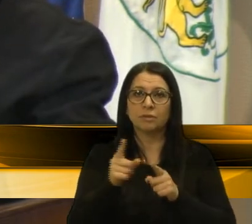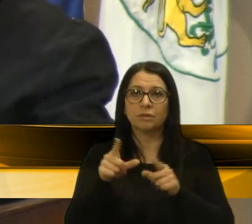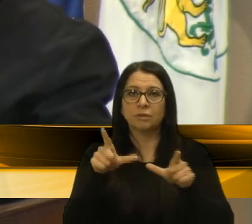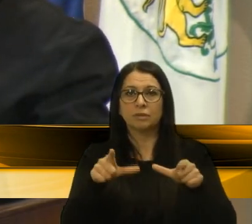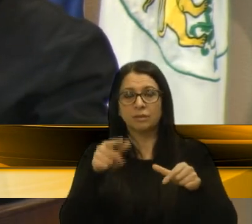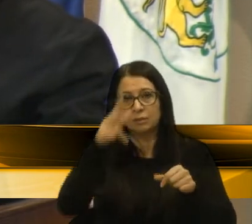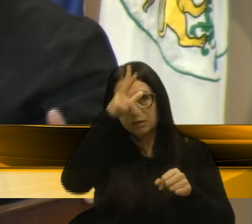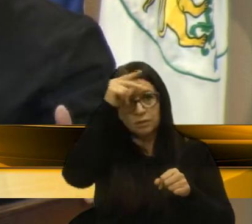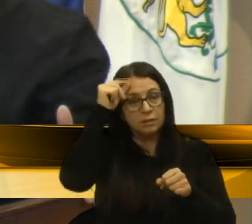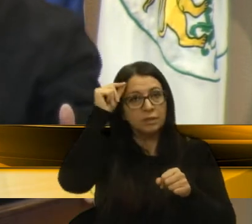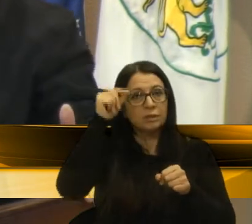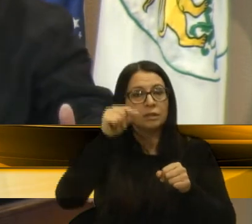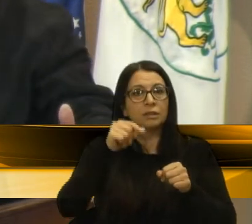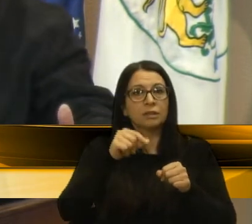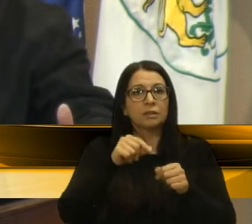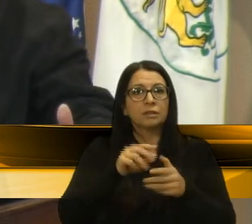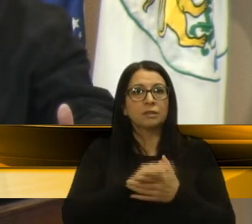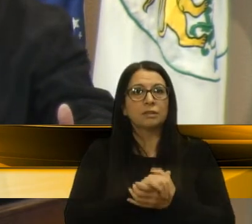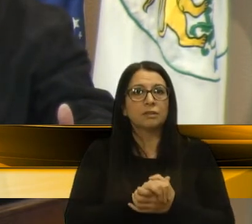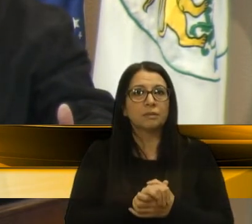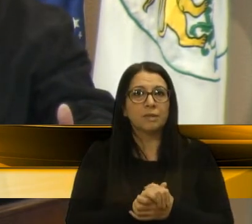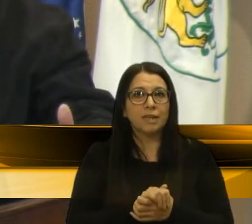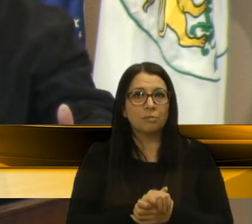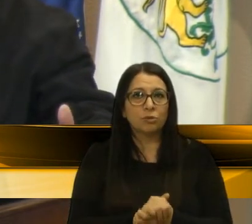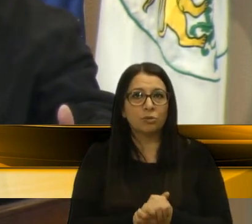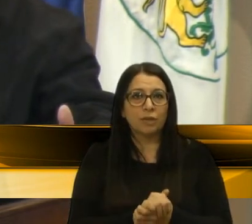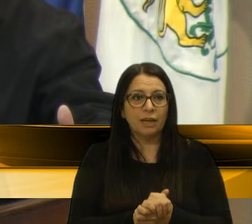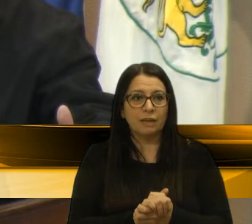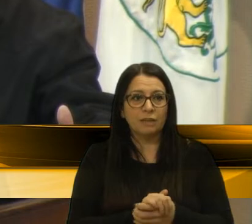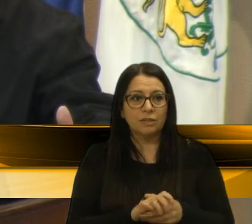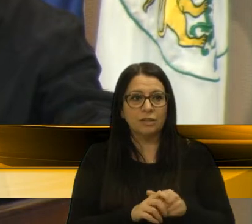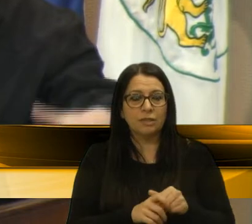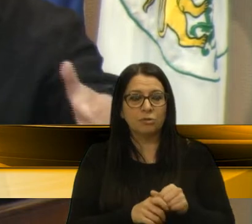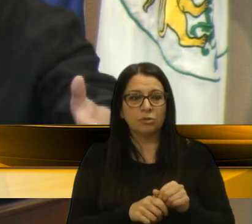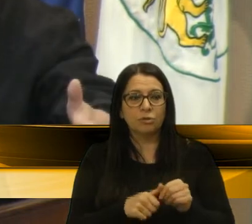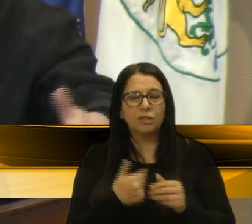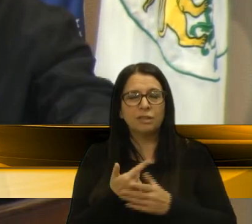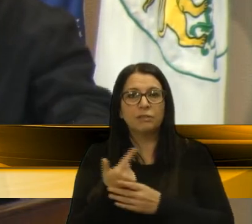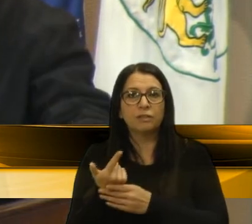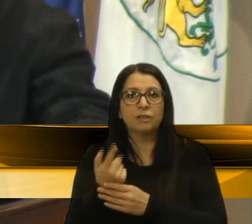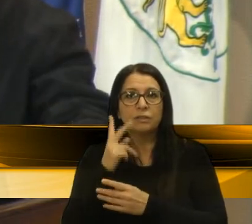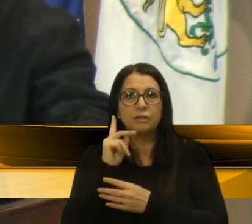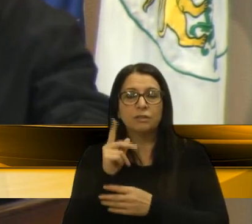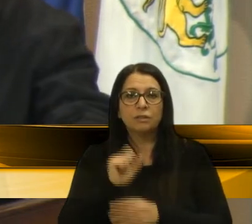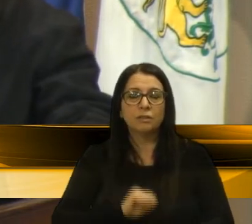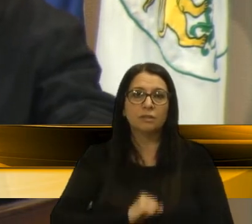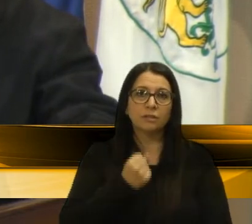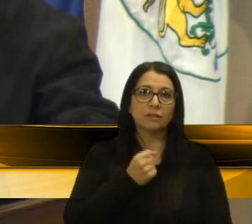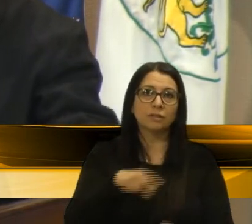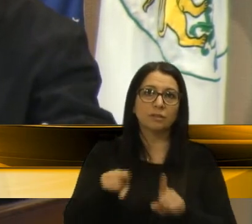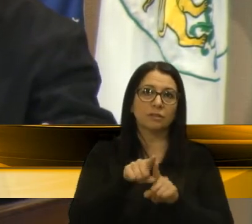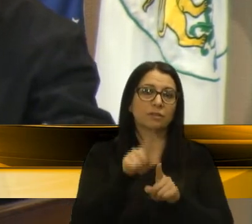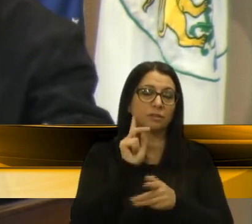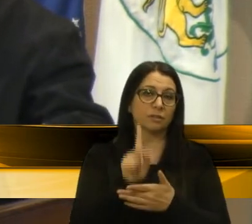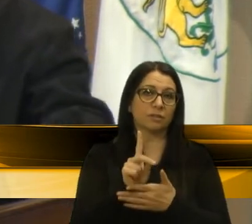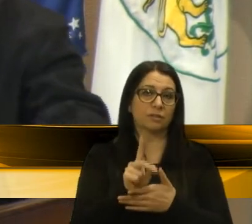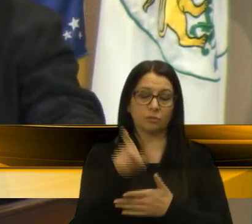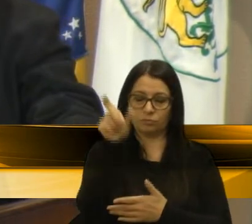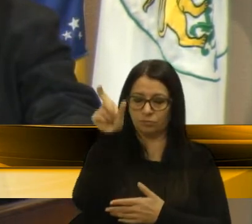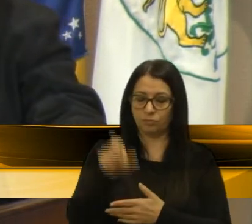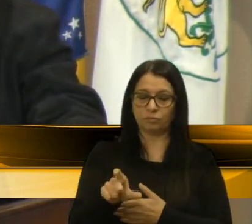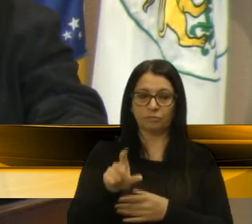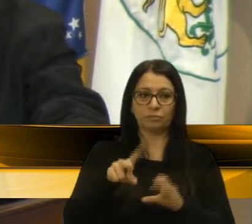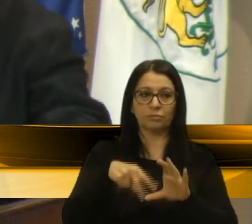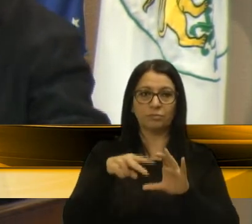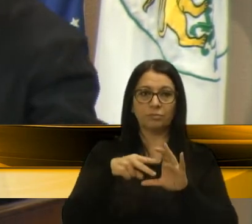Municipal. A vindita, presidente Cassina, a raiva, tá? Com relação à postura da